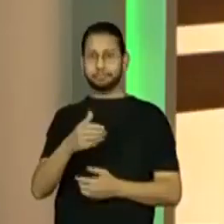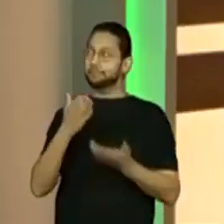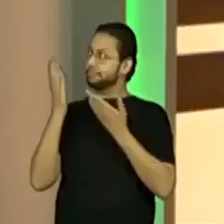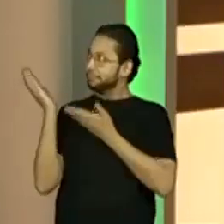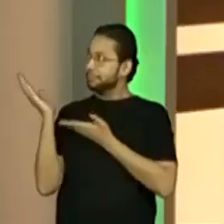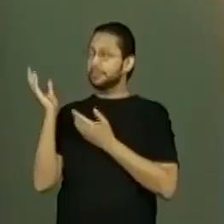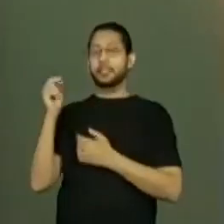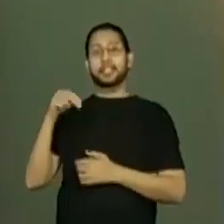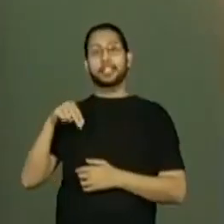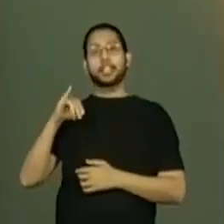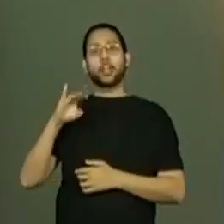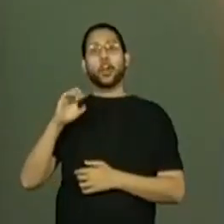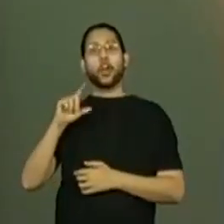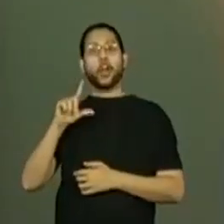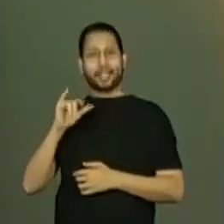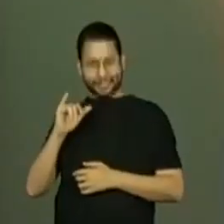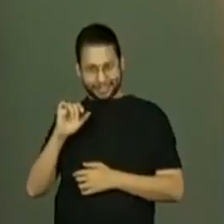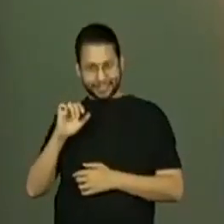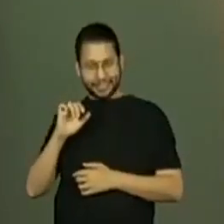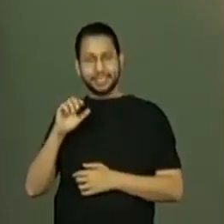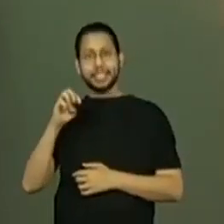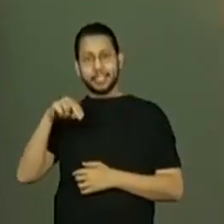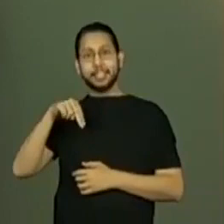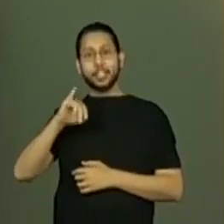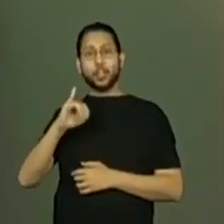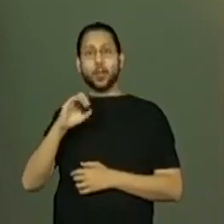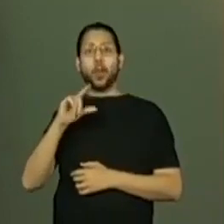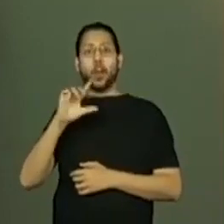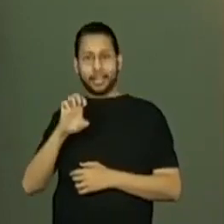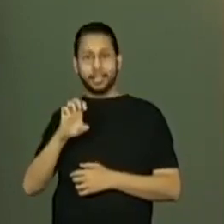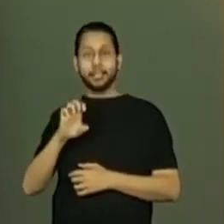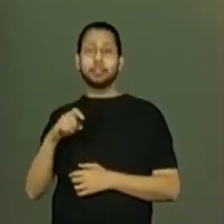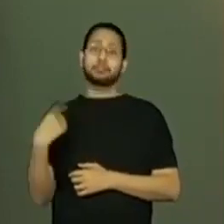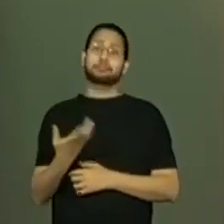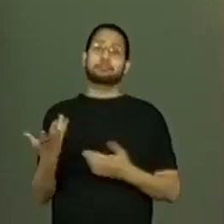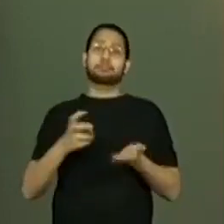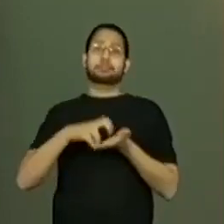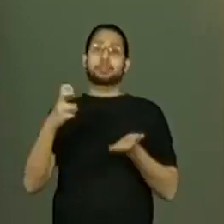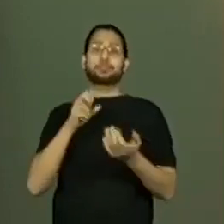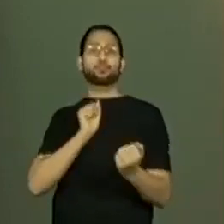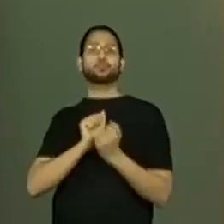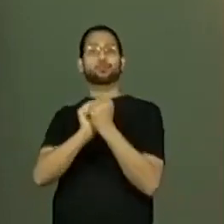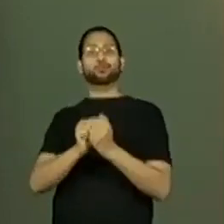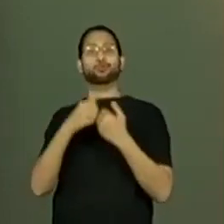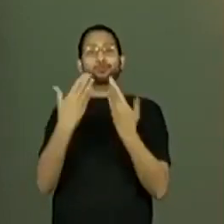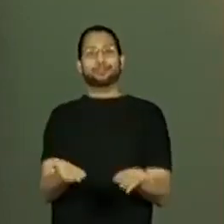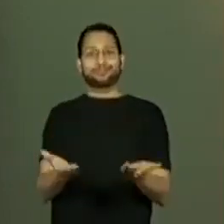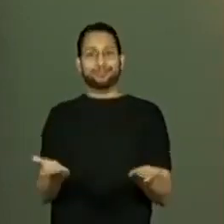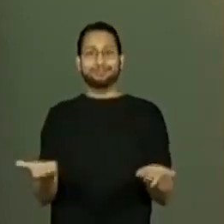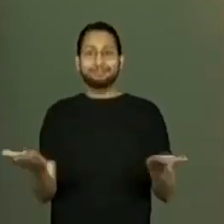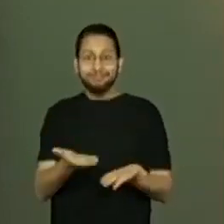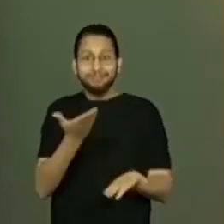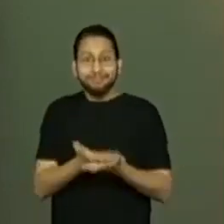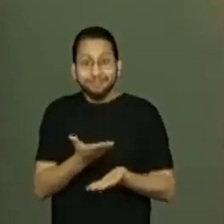vamos ficar um pouquinho com vocês hoje pelo período da manhã. A nossa aula vai ser de matemática.